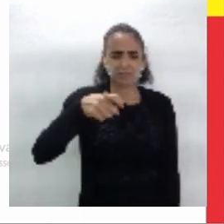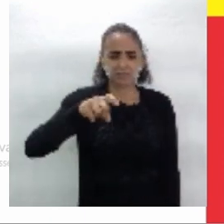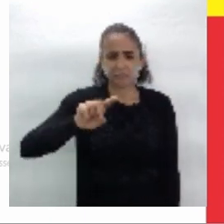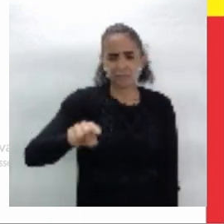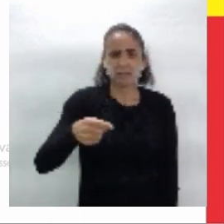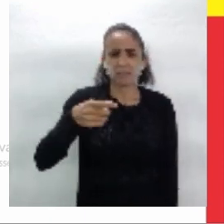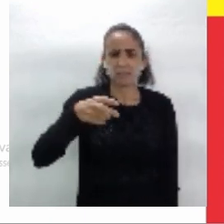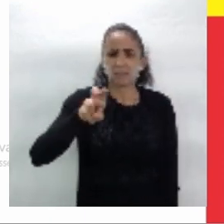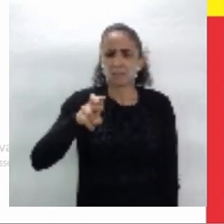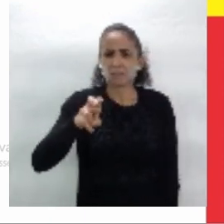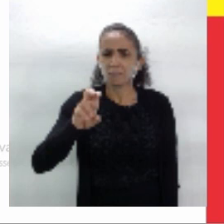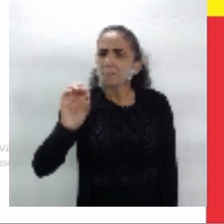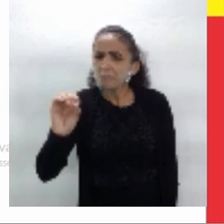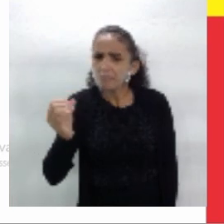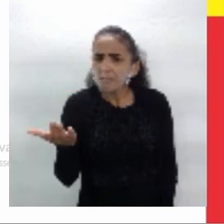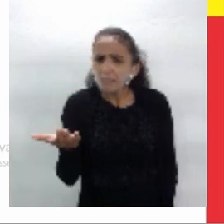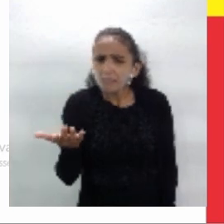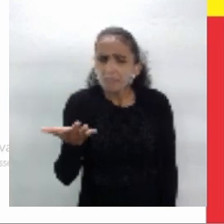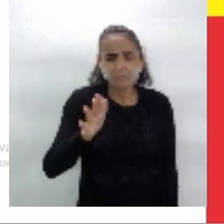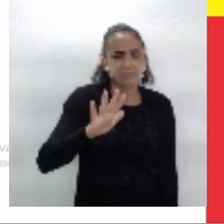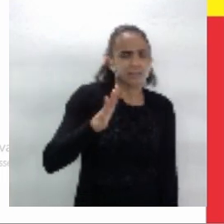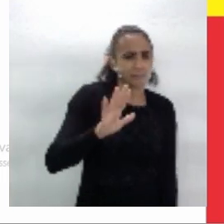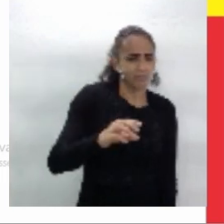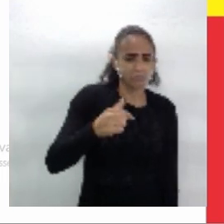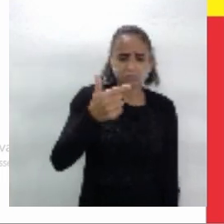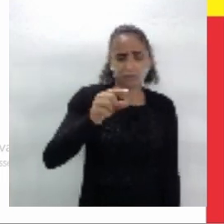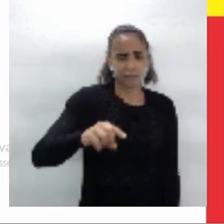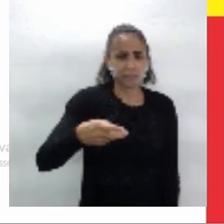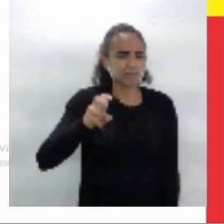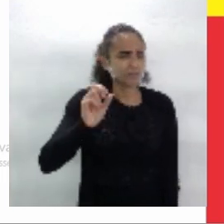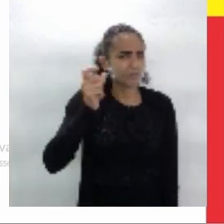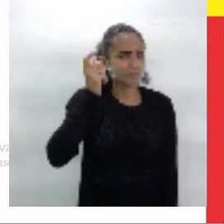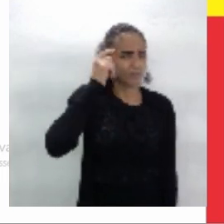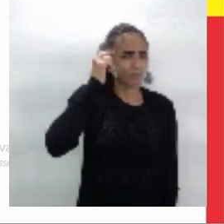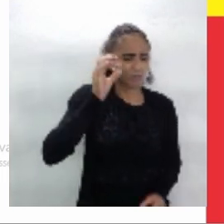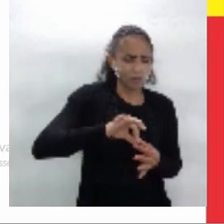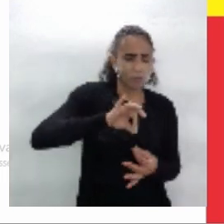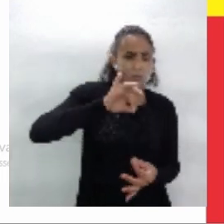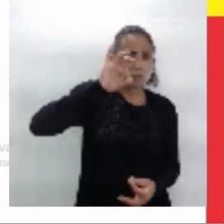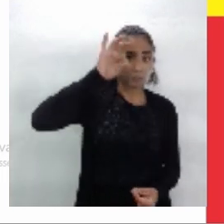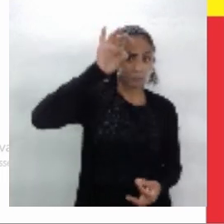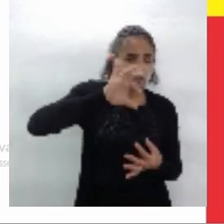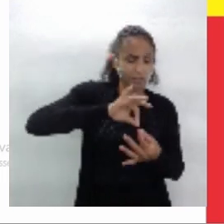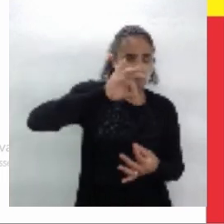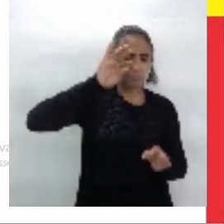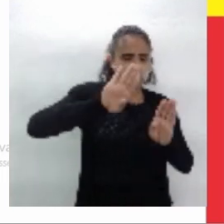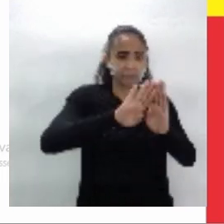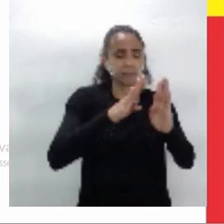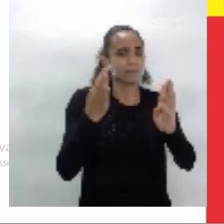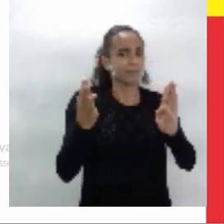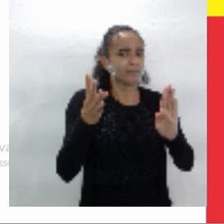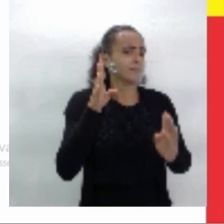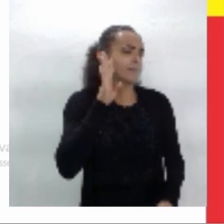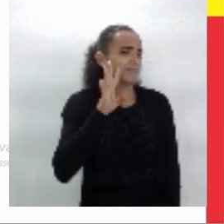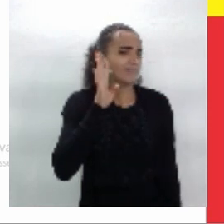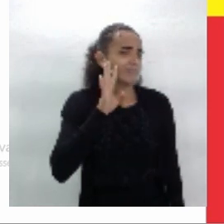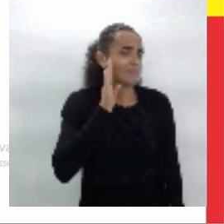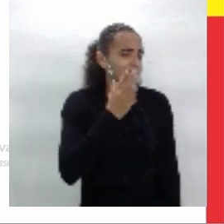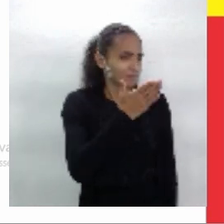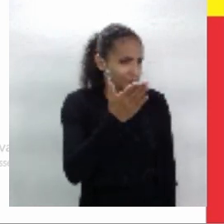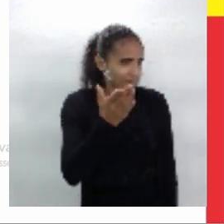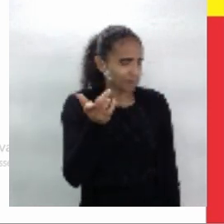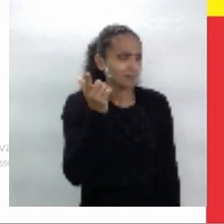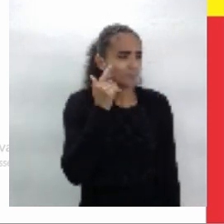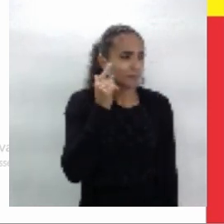ou 2,50 m, ou 2,5 m. Então, qual é o tamanho da porta? Beleza. Se você